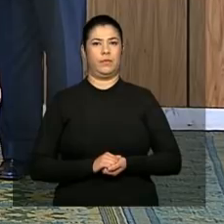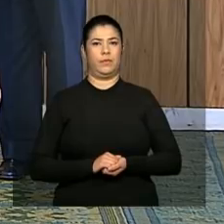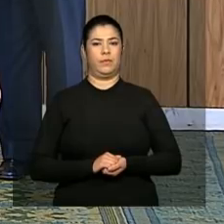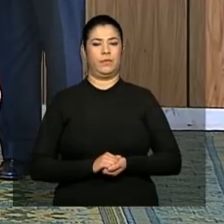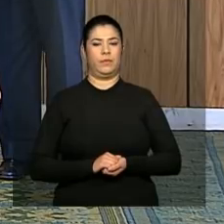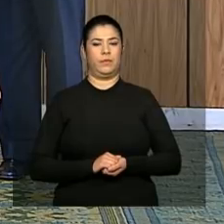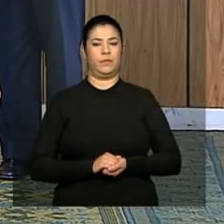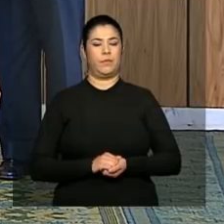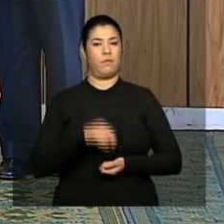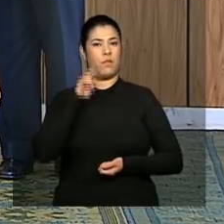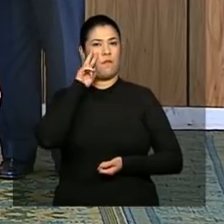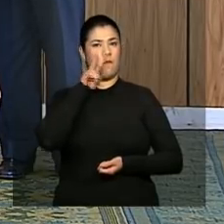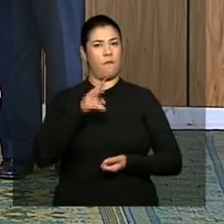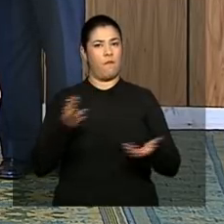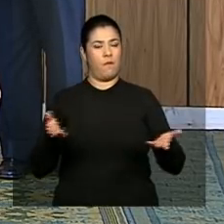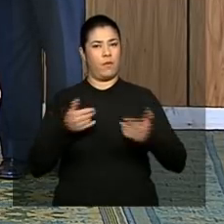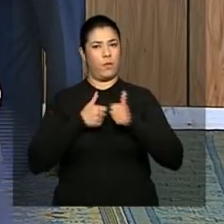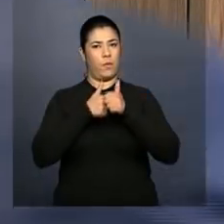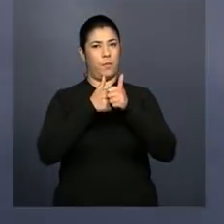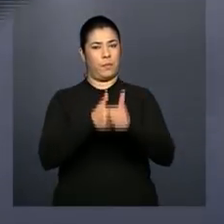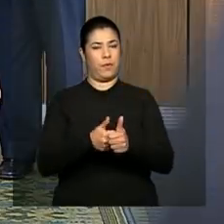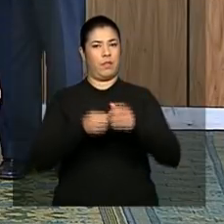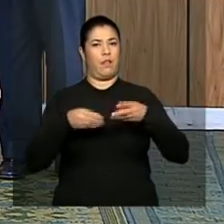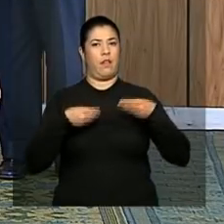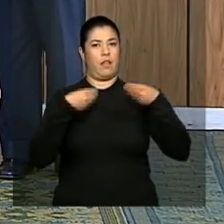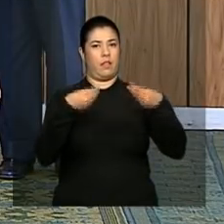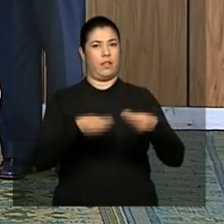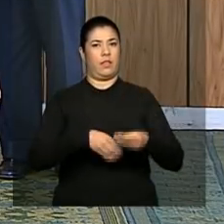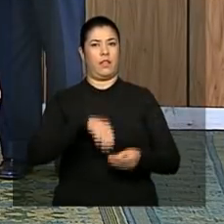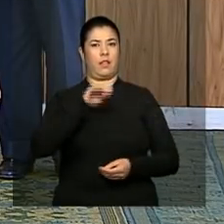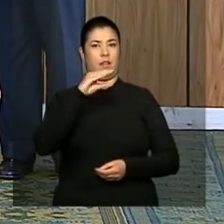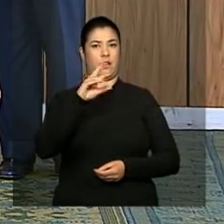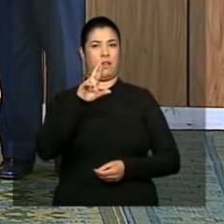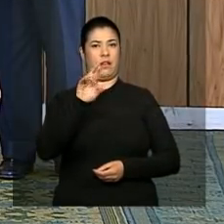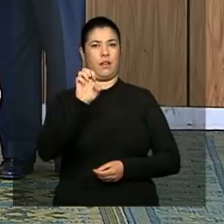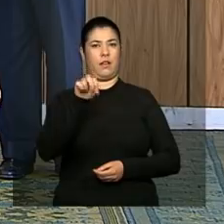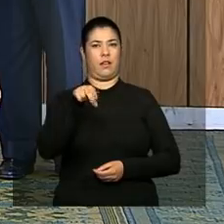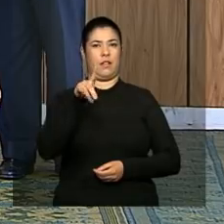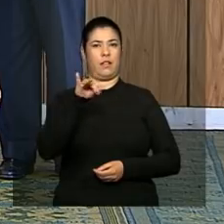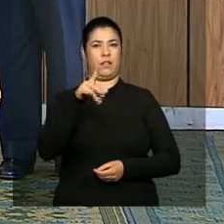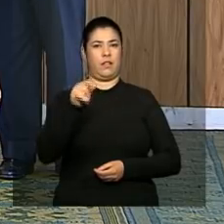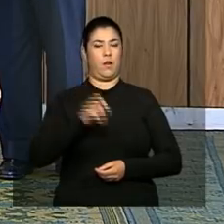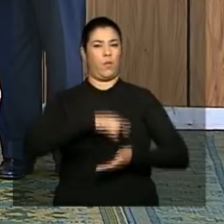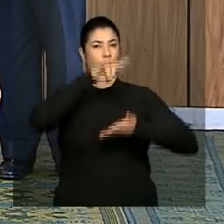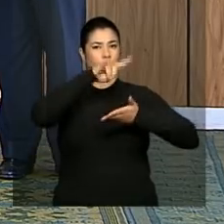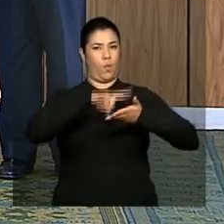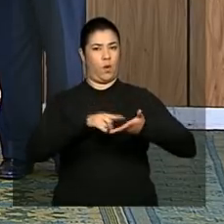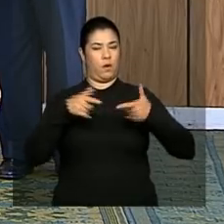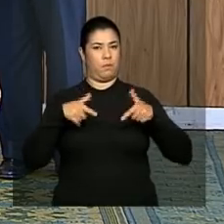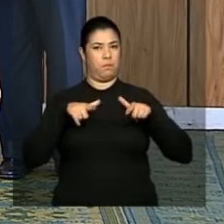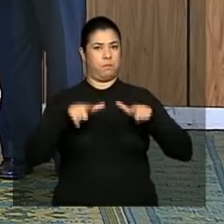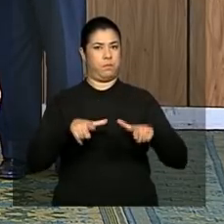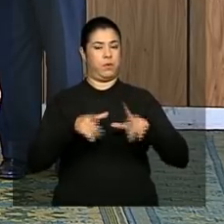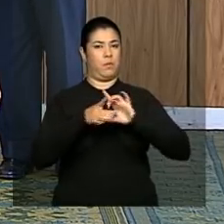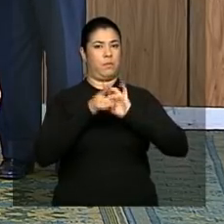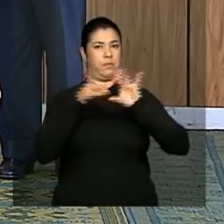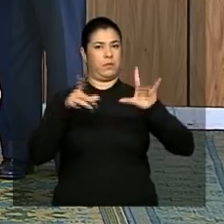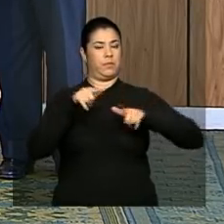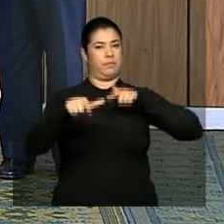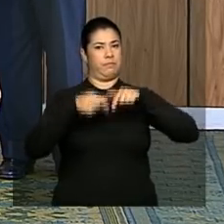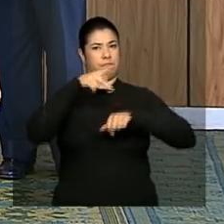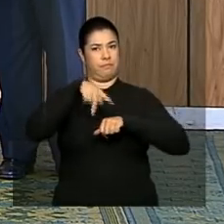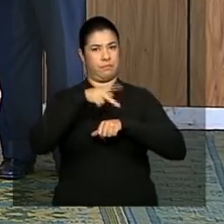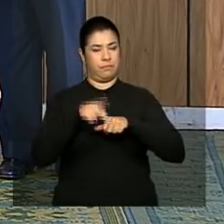Esta é a cerimônia de entrega das credenciais dos embaixadores de 5 países à presidenta